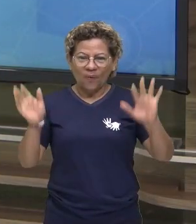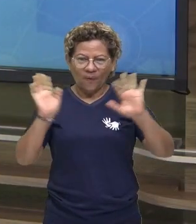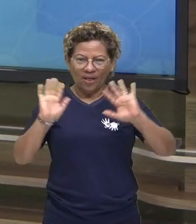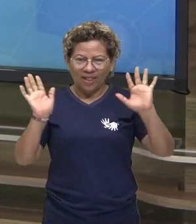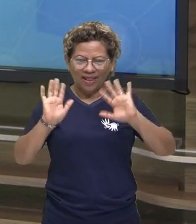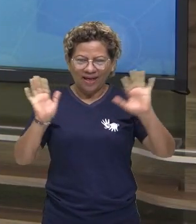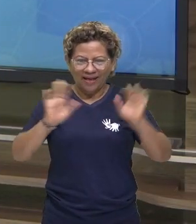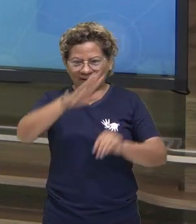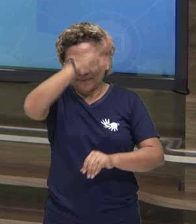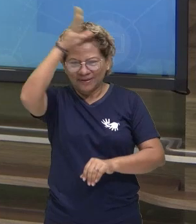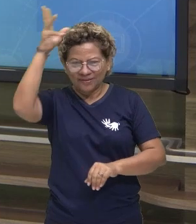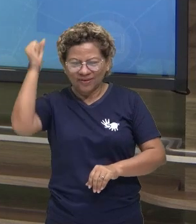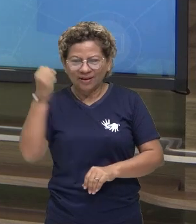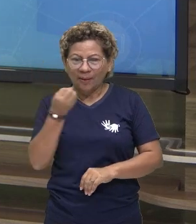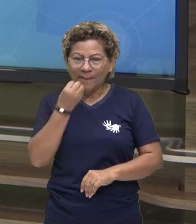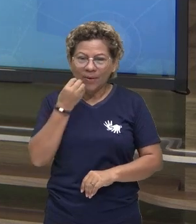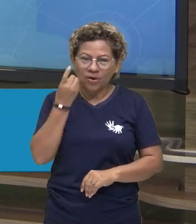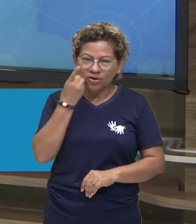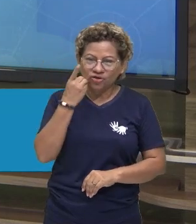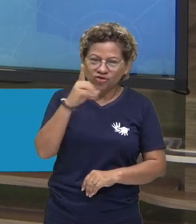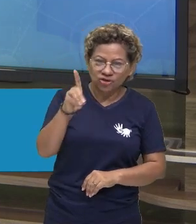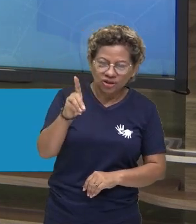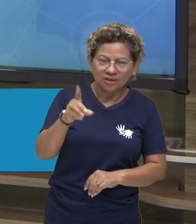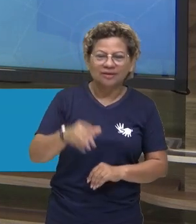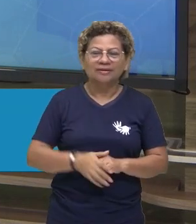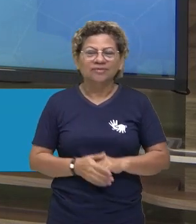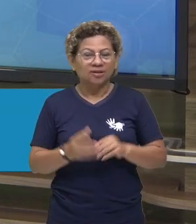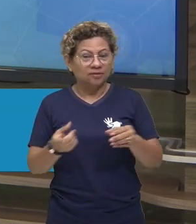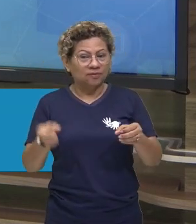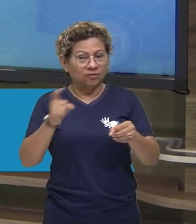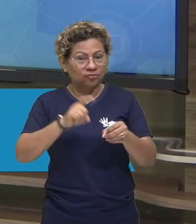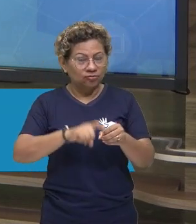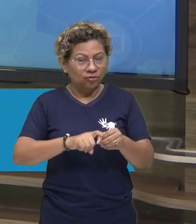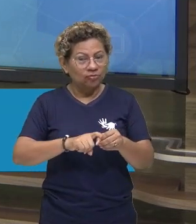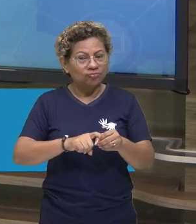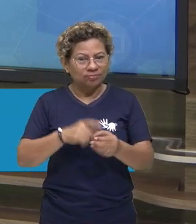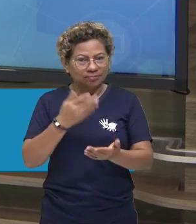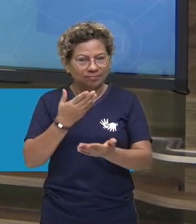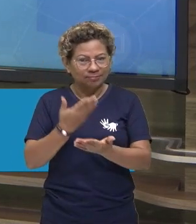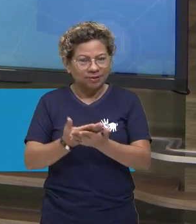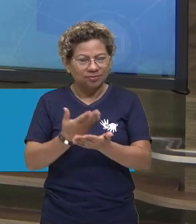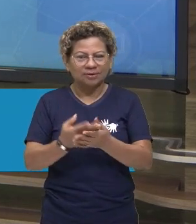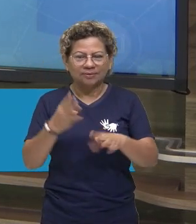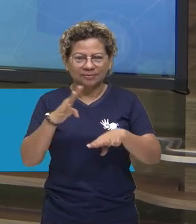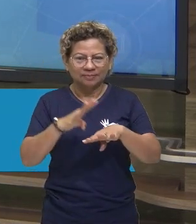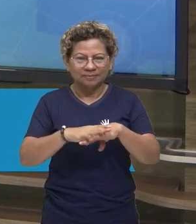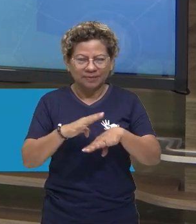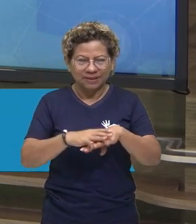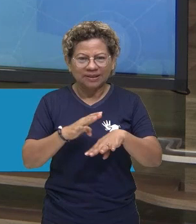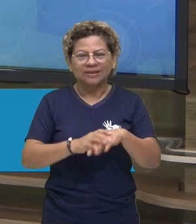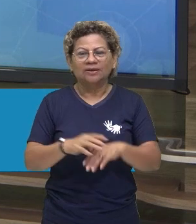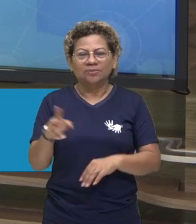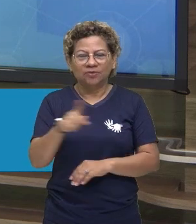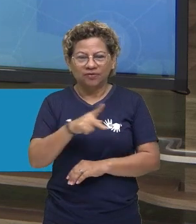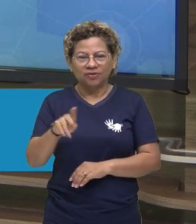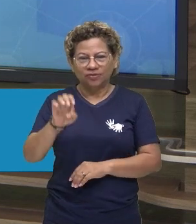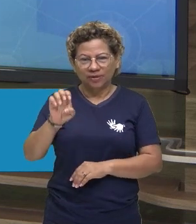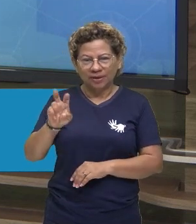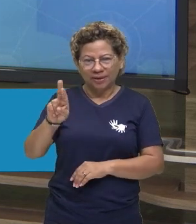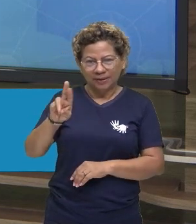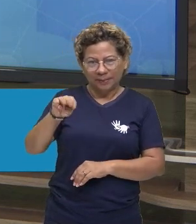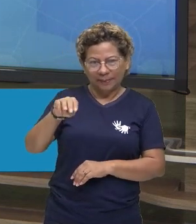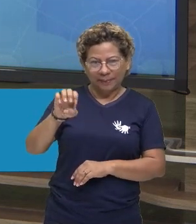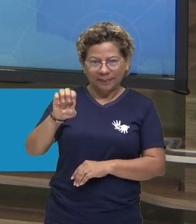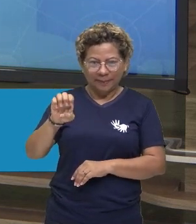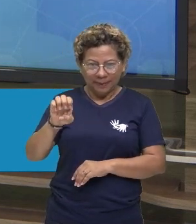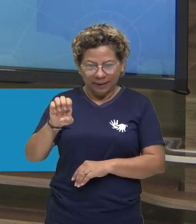Olá, Amazonas, bom dia, tudo bom? Estamos de volta para mais uma aula de matemática. Aqui quem vos fala é o professor Emerson Marão.